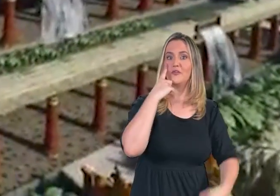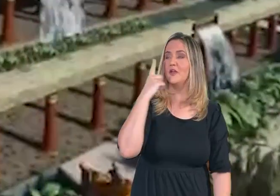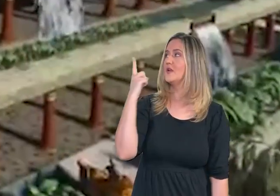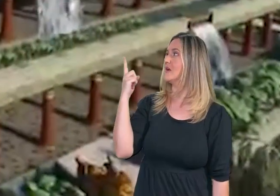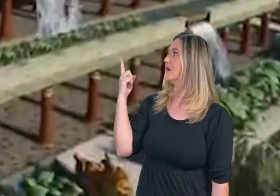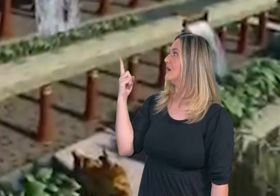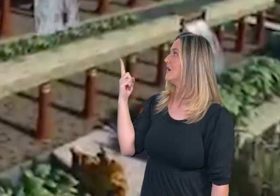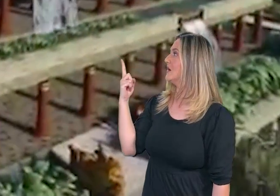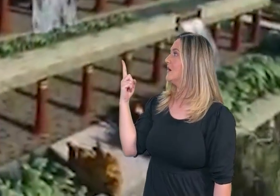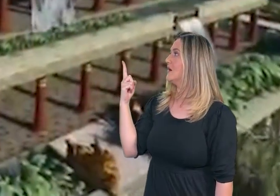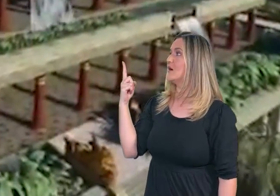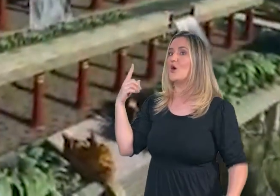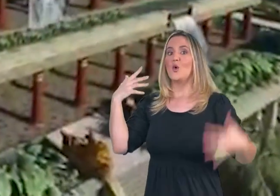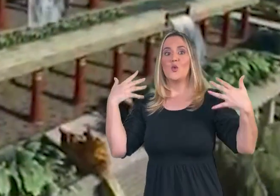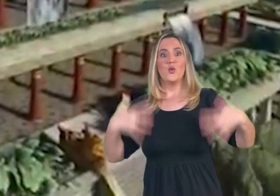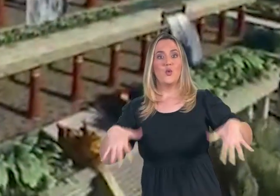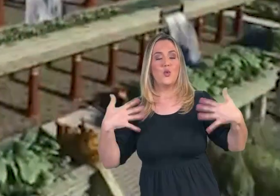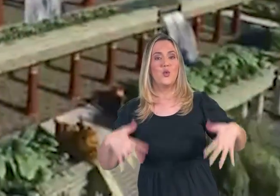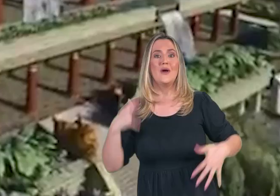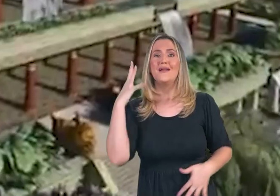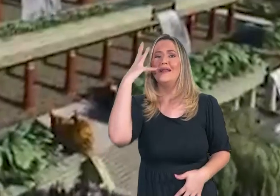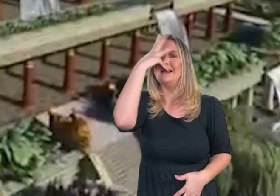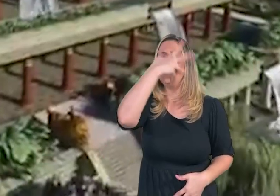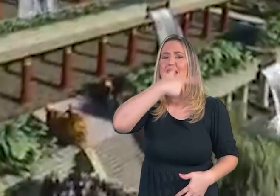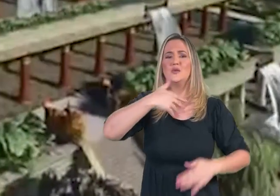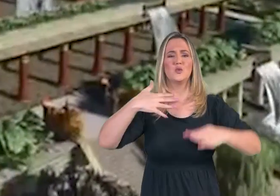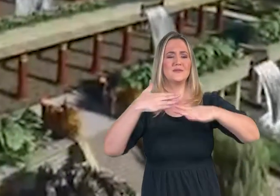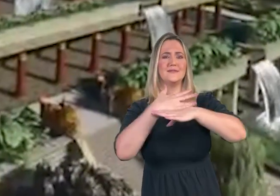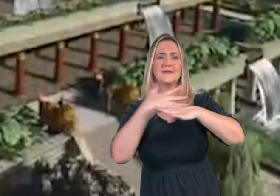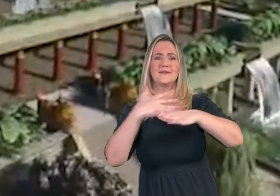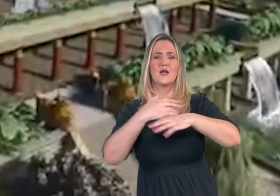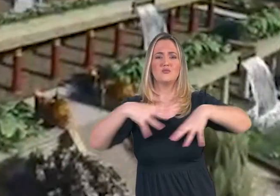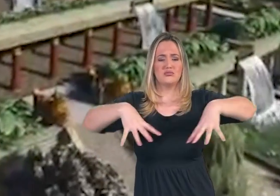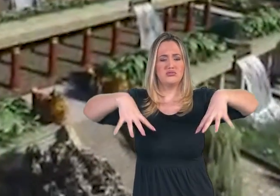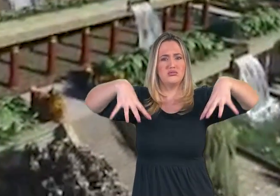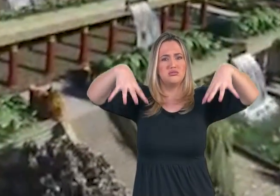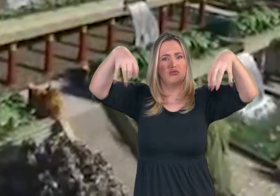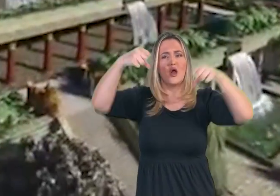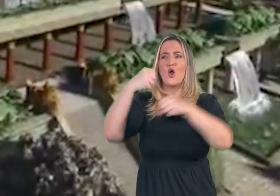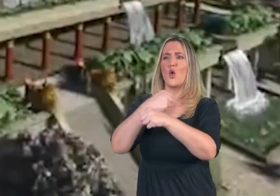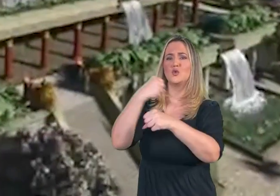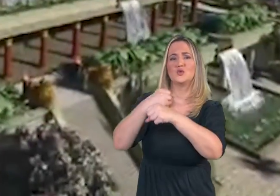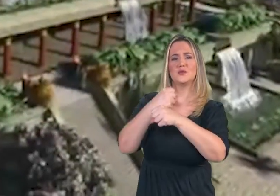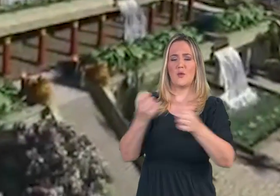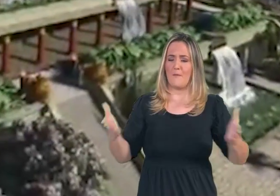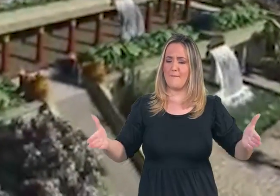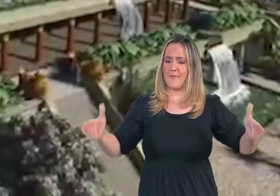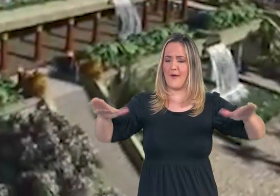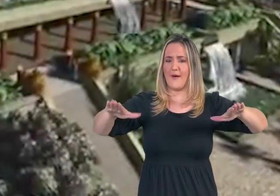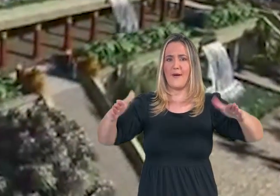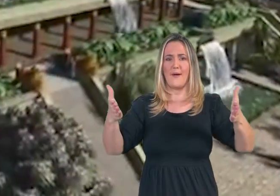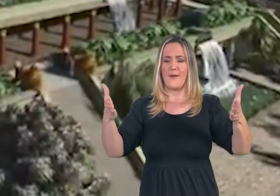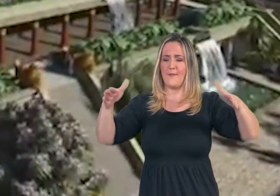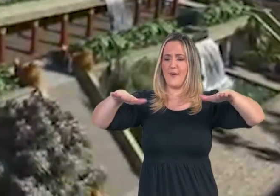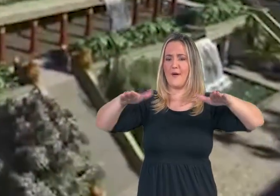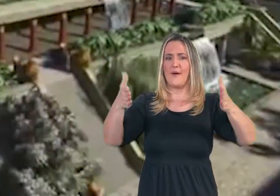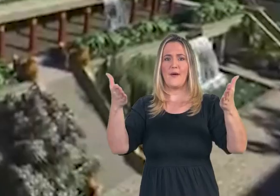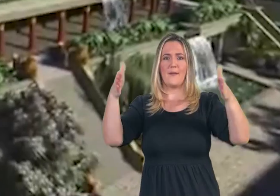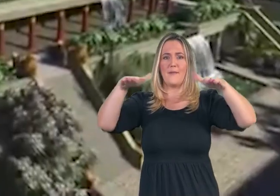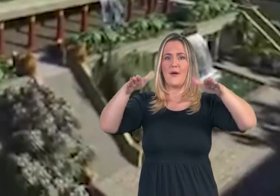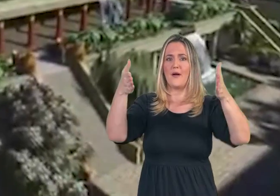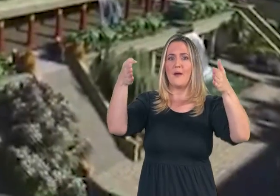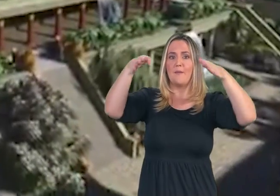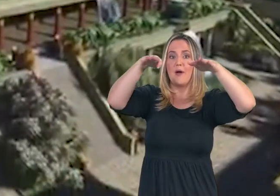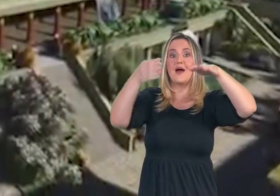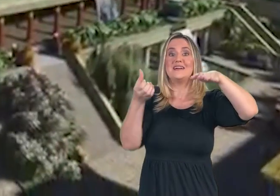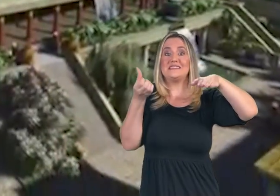antigo, foram outro grande feito arquitetônico realizado por Nabucodonosor na Babilônia. A obra era composta por 6